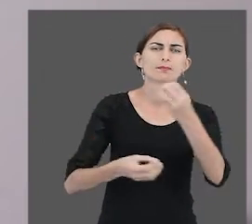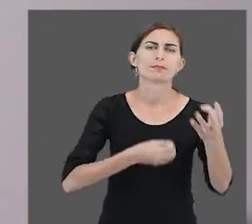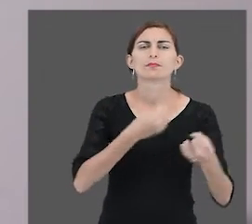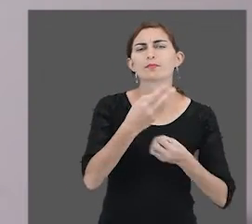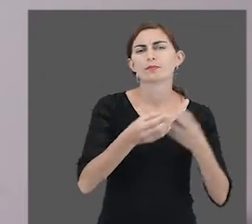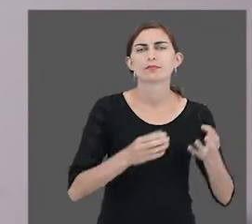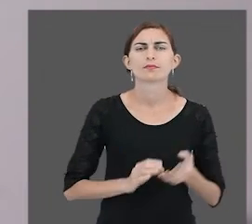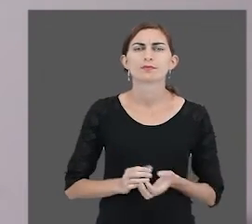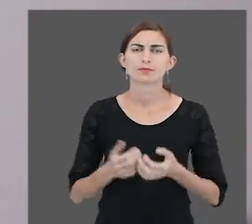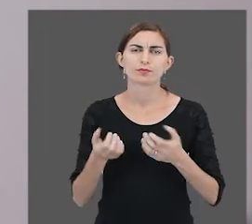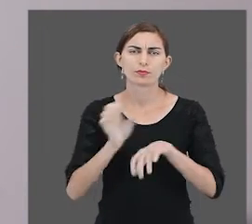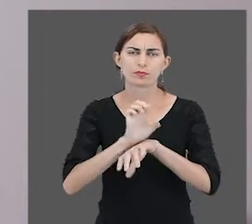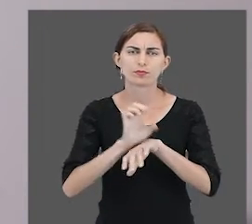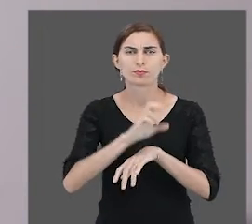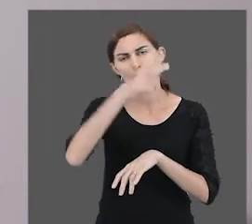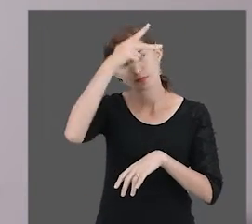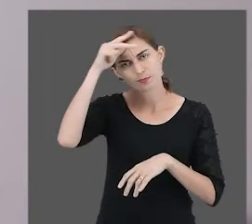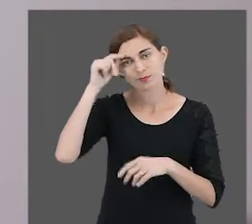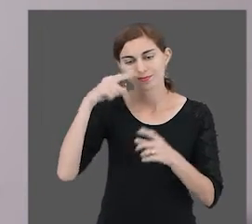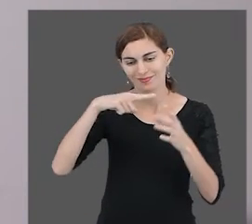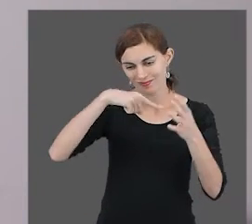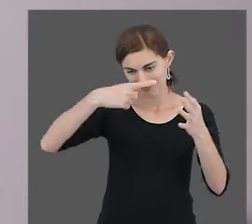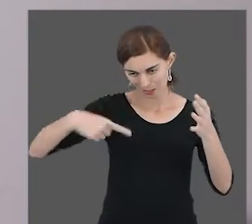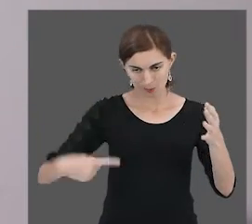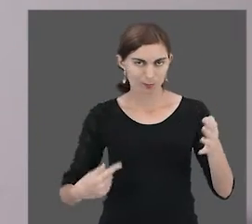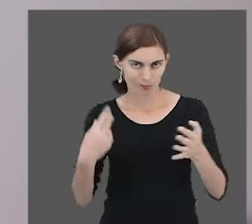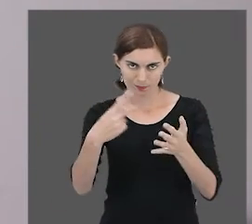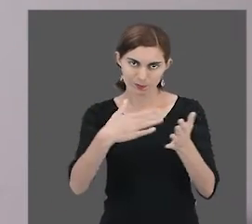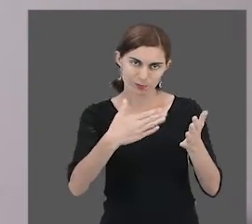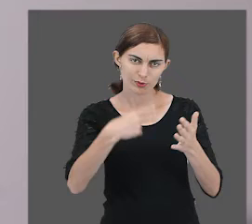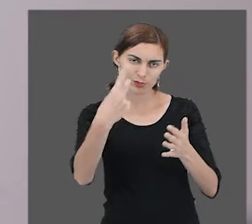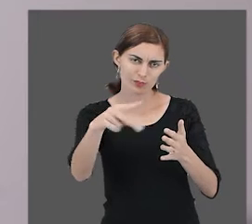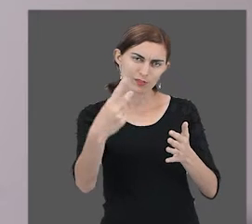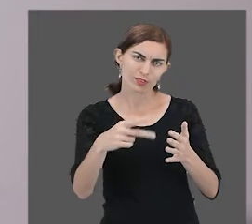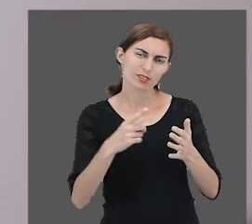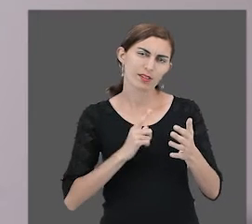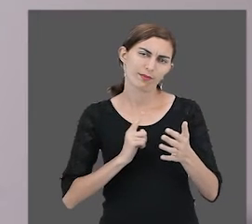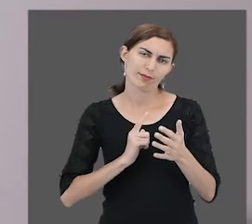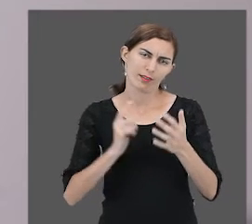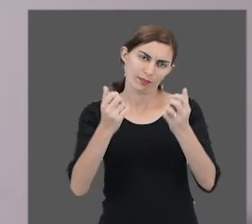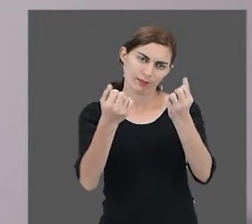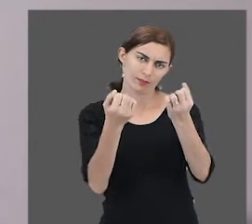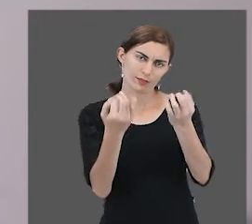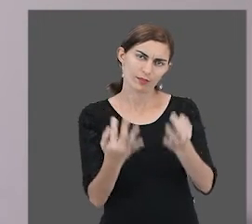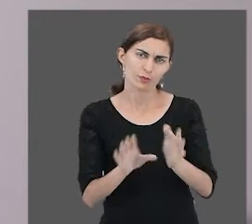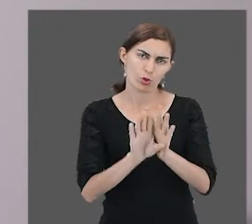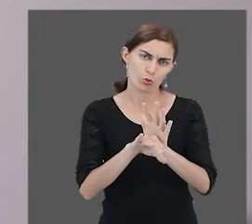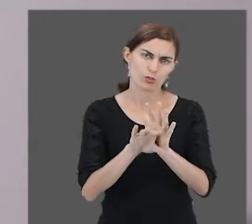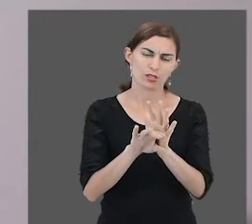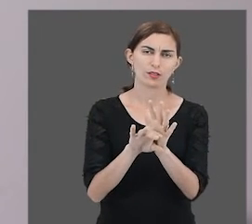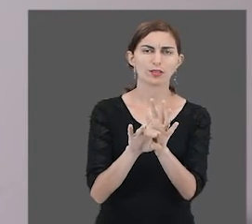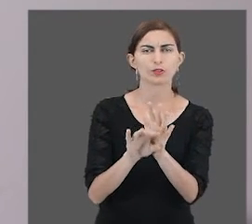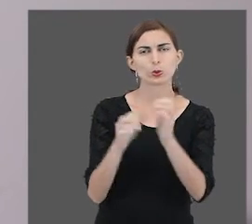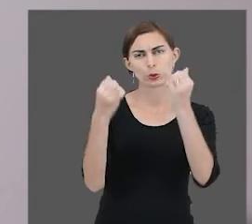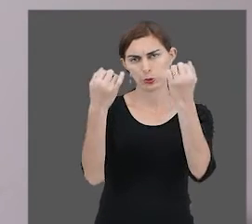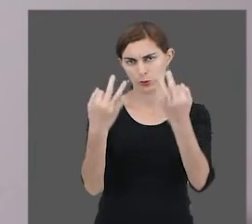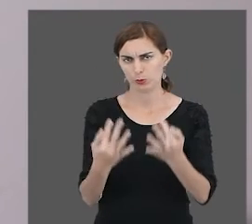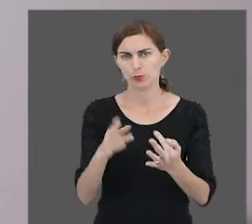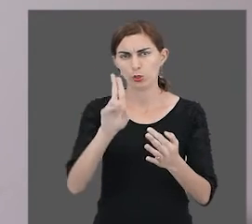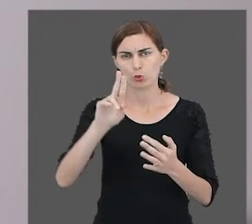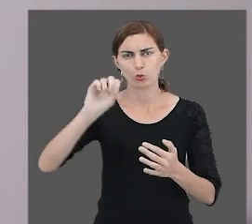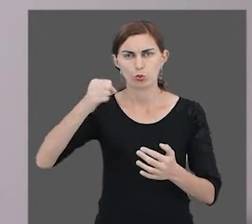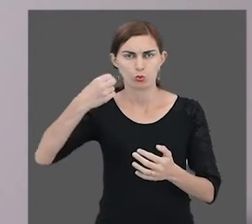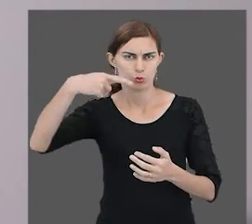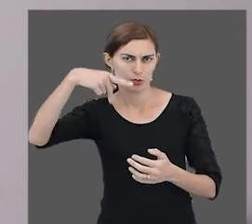estados e municípios? Eu coloquei na apostila de vocês uma partição conceitual de uma autora da